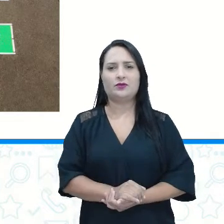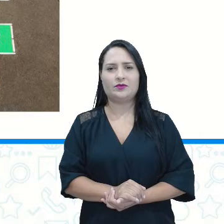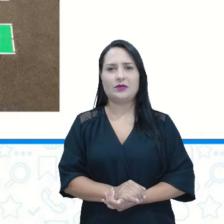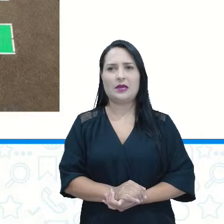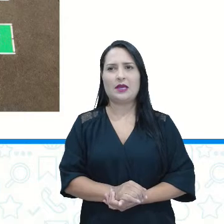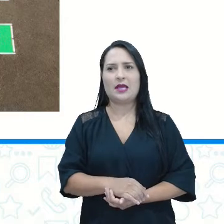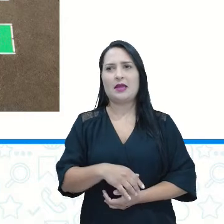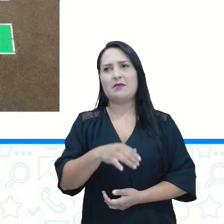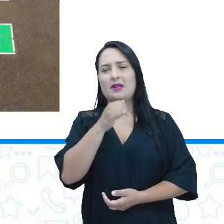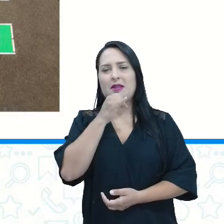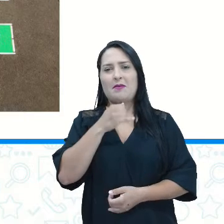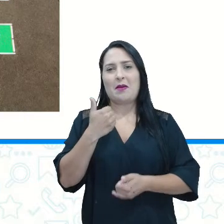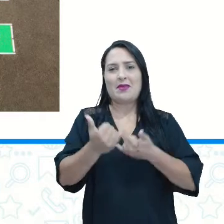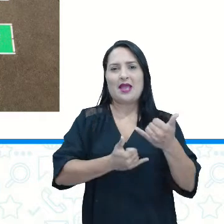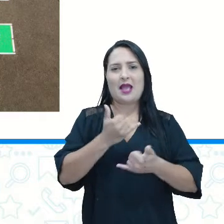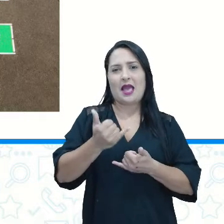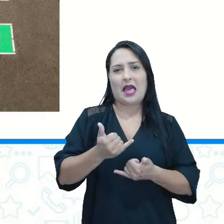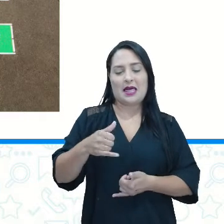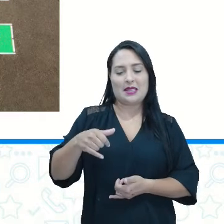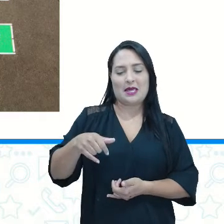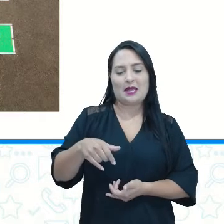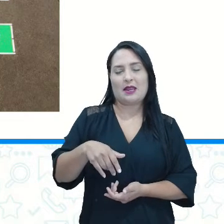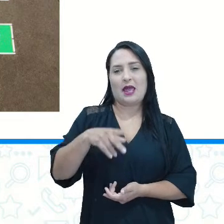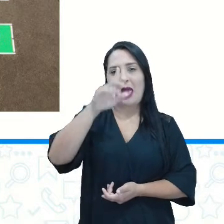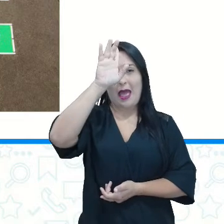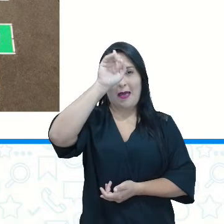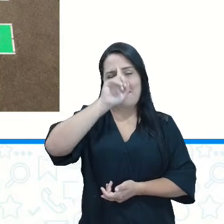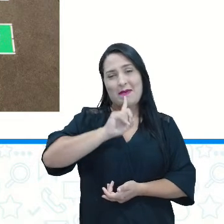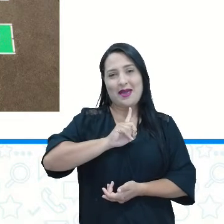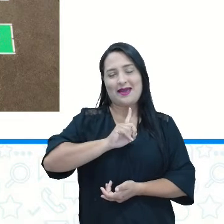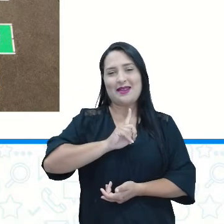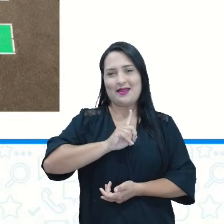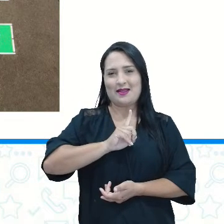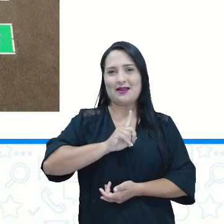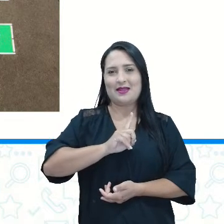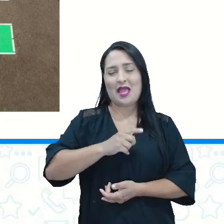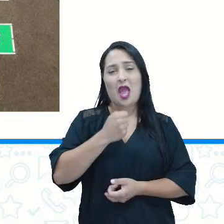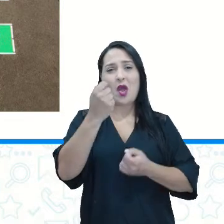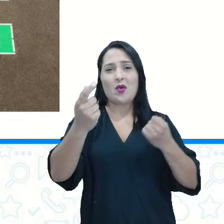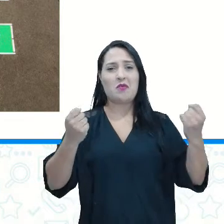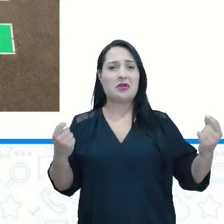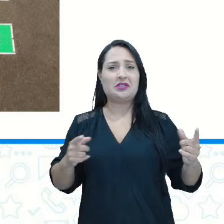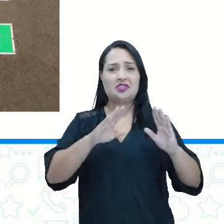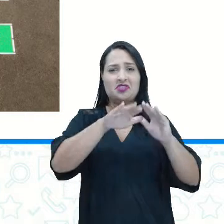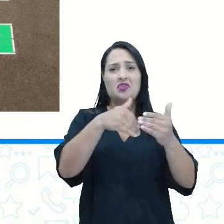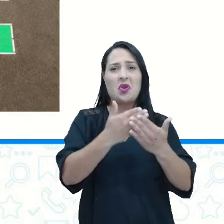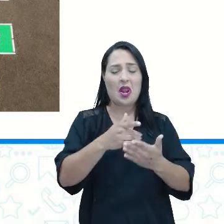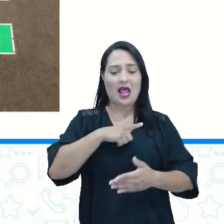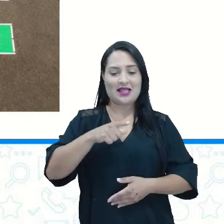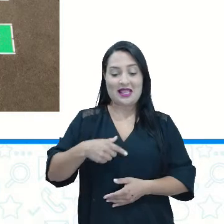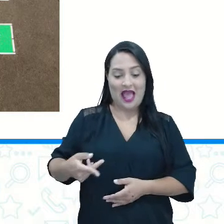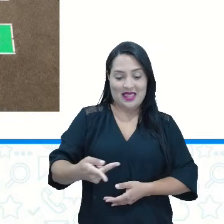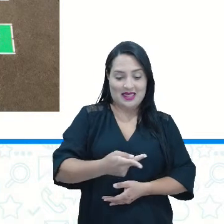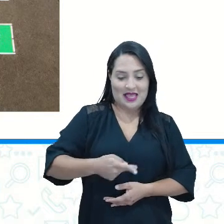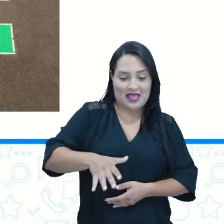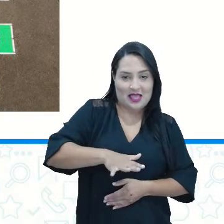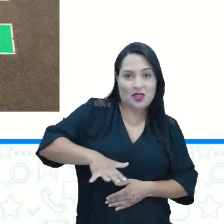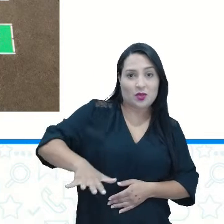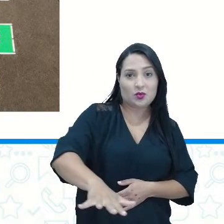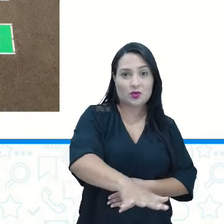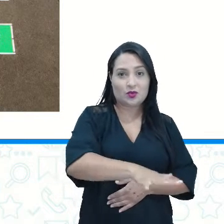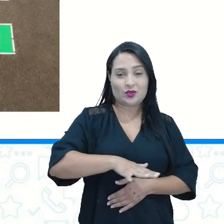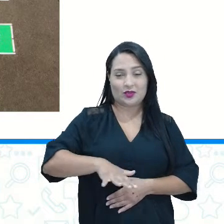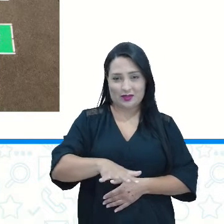a amarelinha. A amarelinha aí que algumas escolas mesmo tem no chão lá pintado.